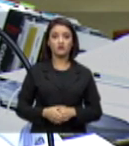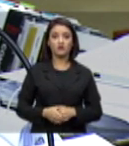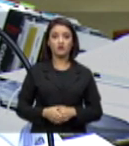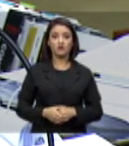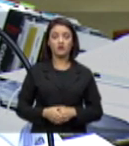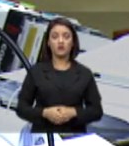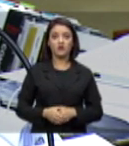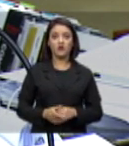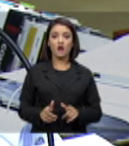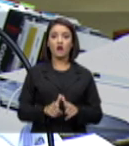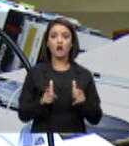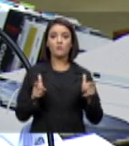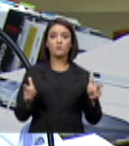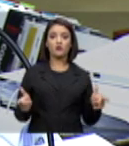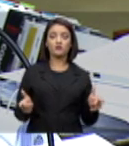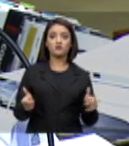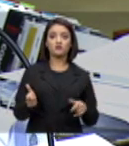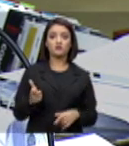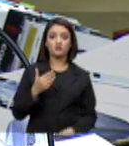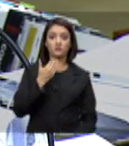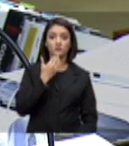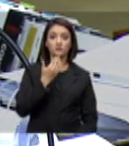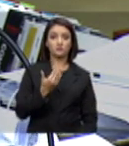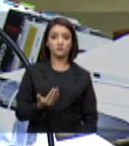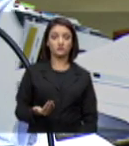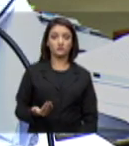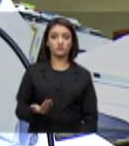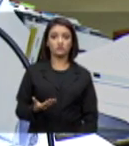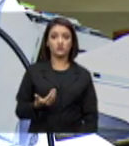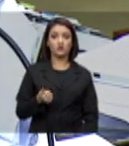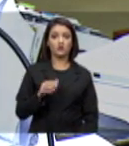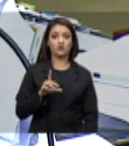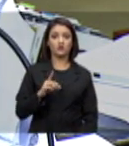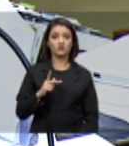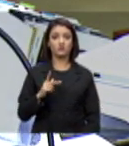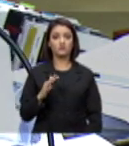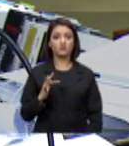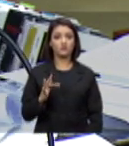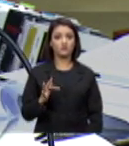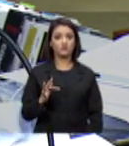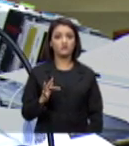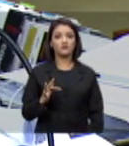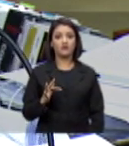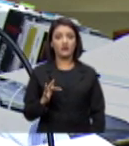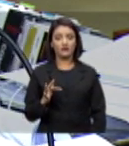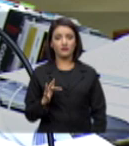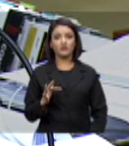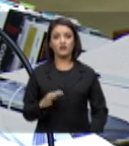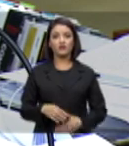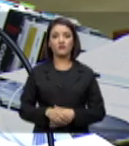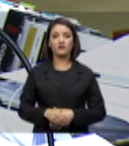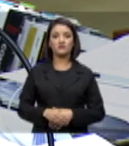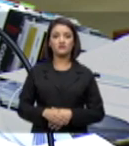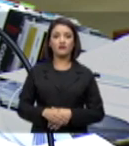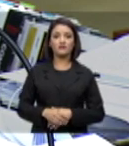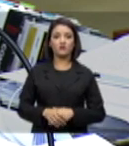pedido nessa adpf na adpf 347